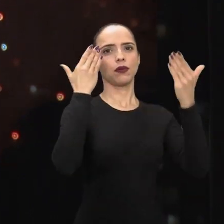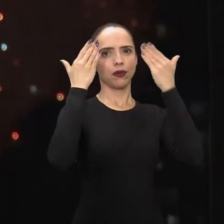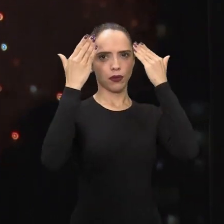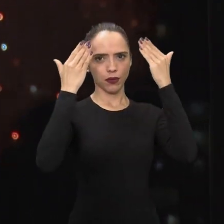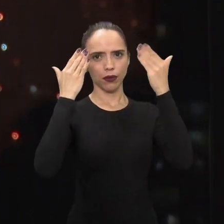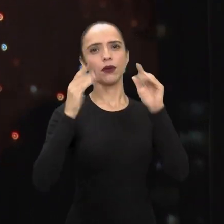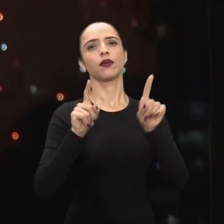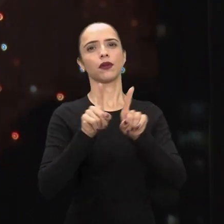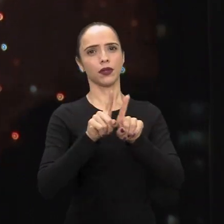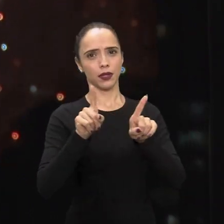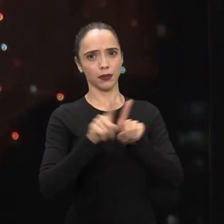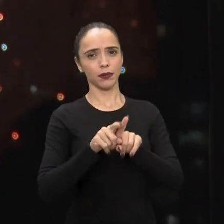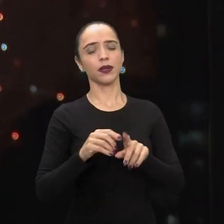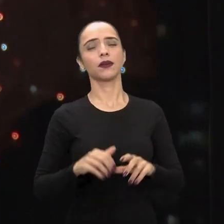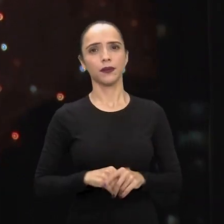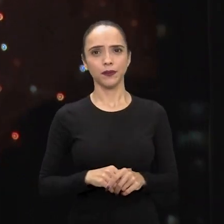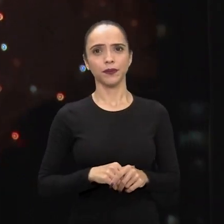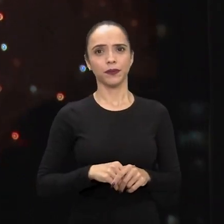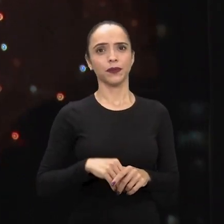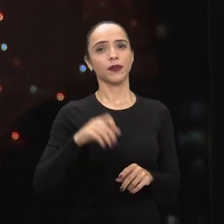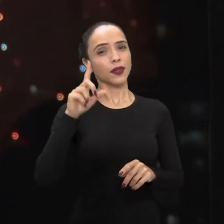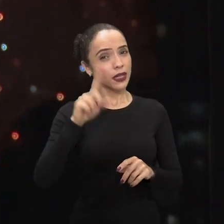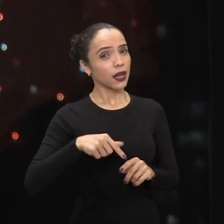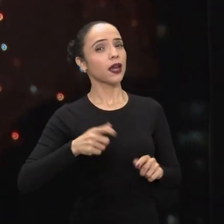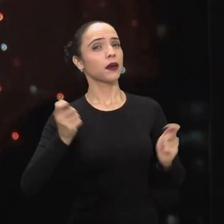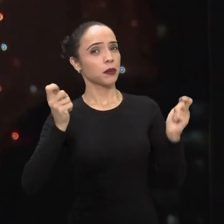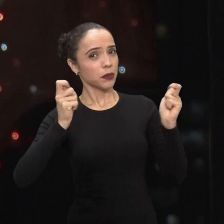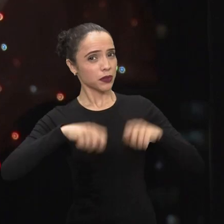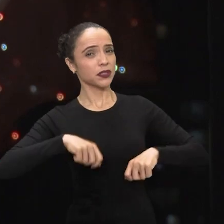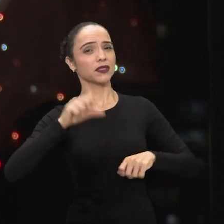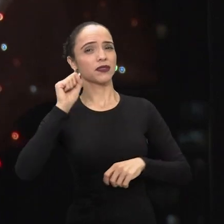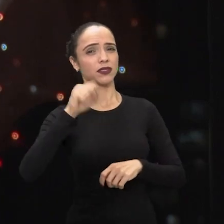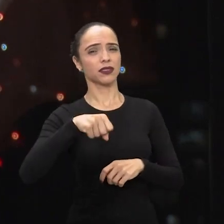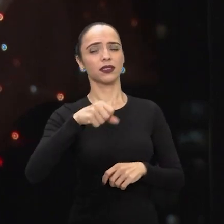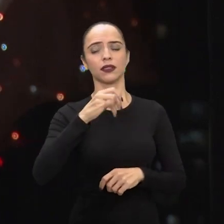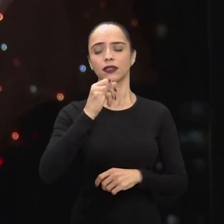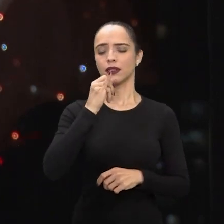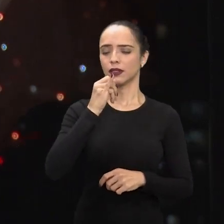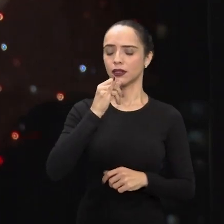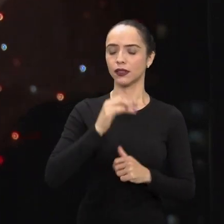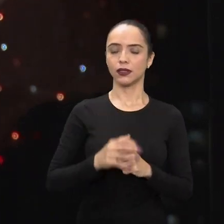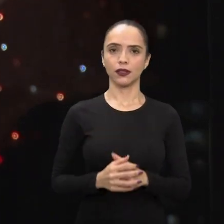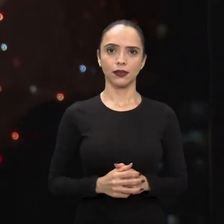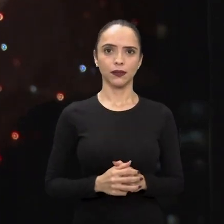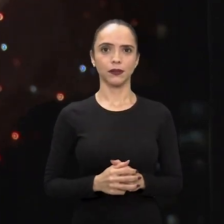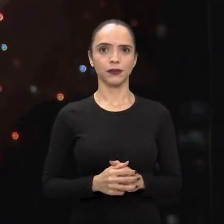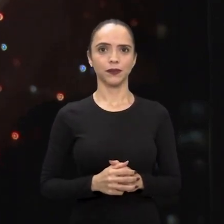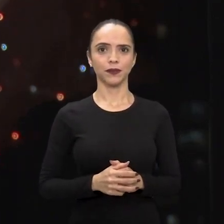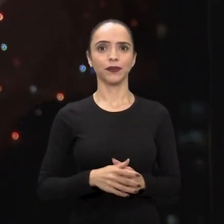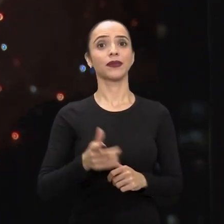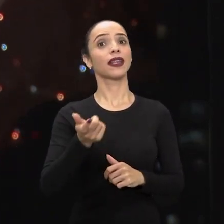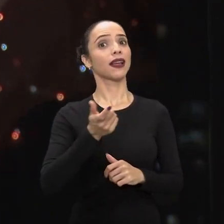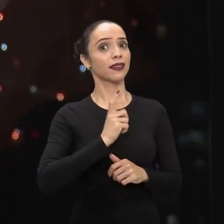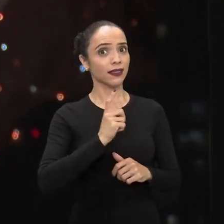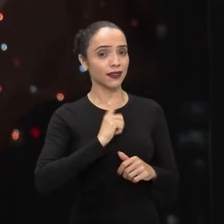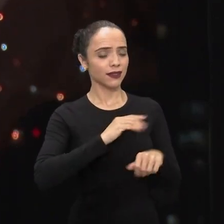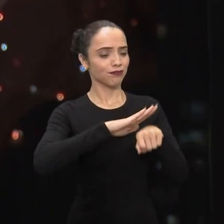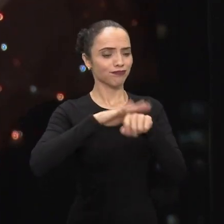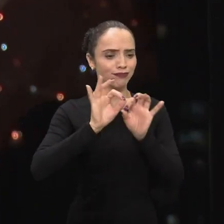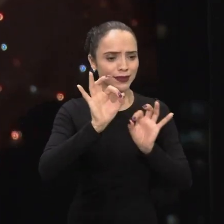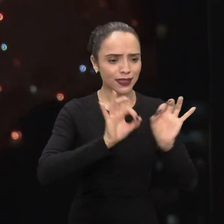emocional né é possível criar elementos de